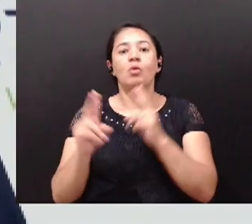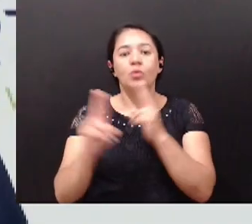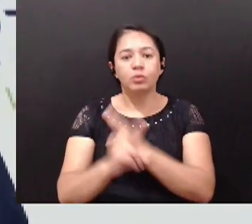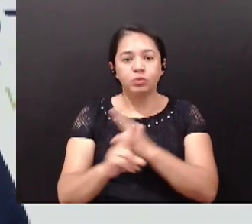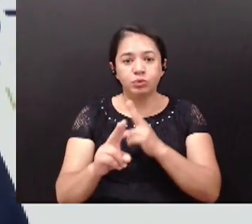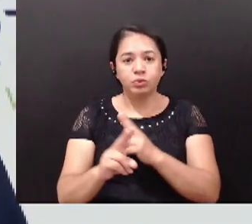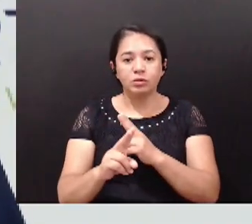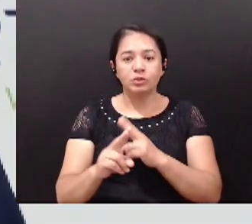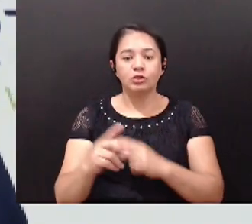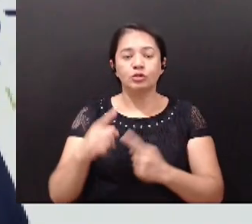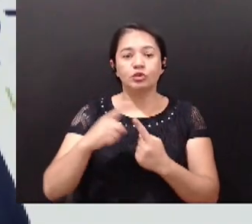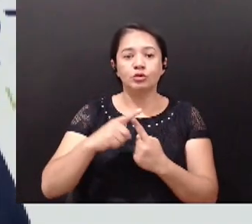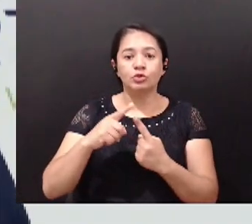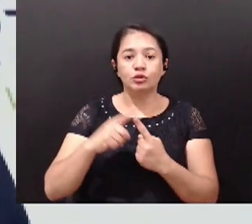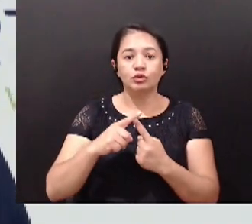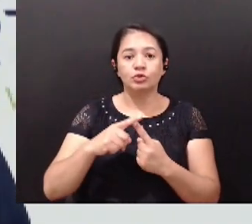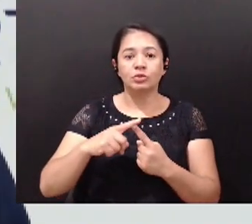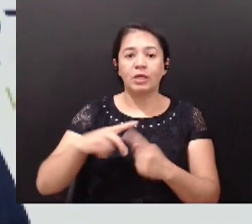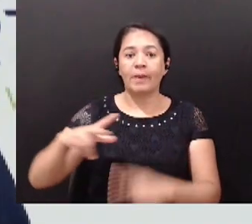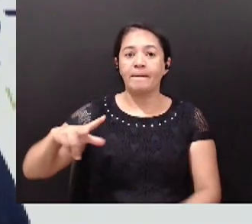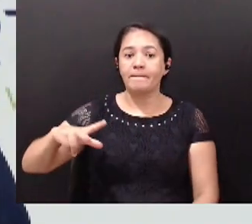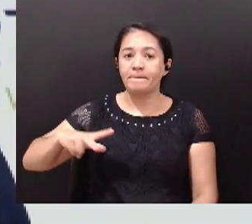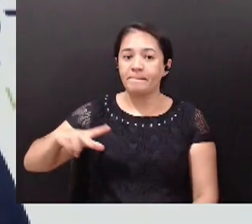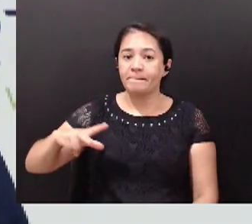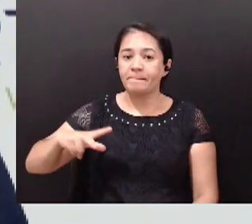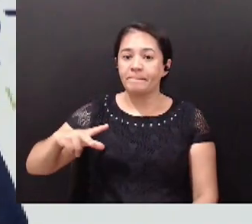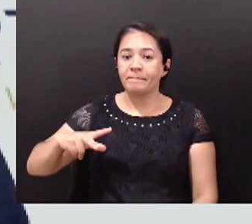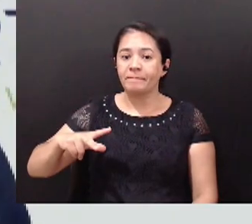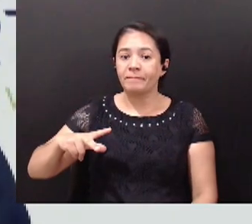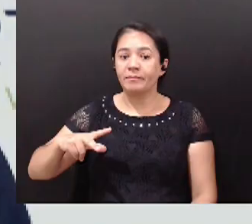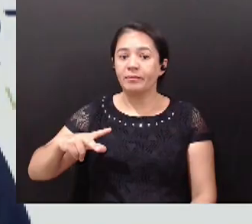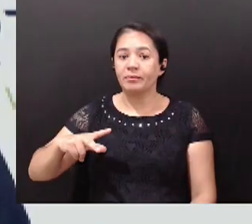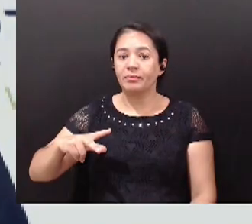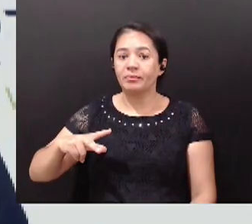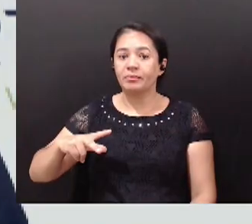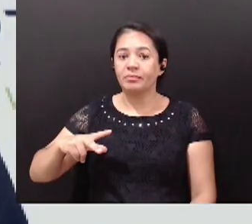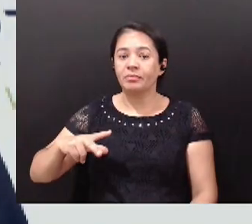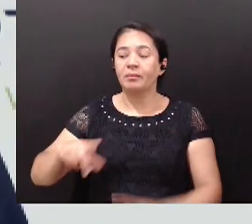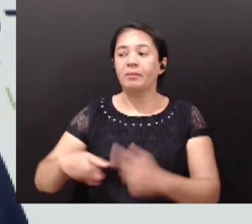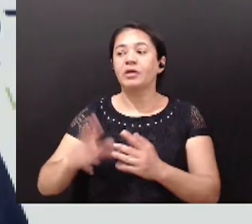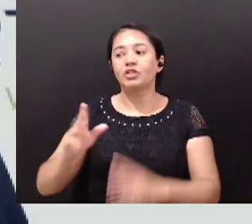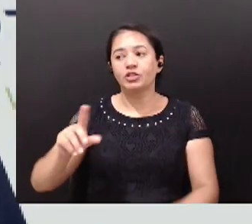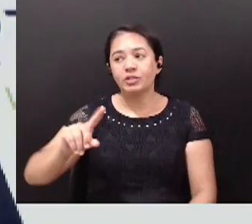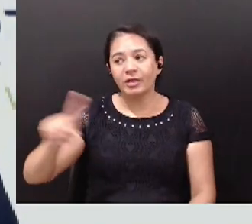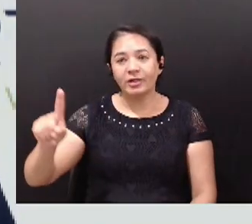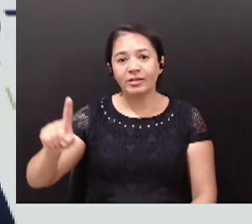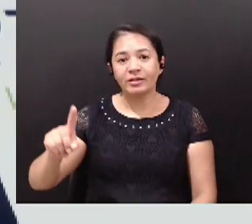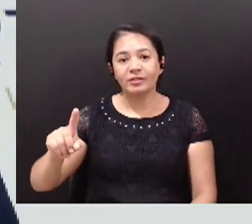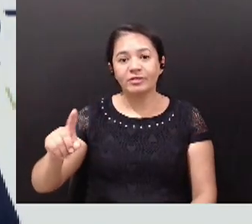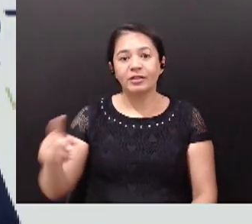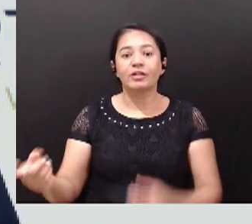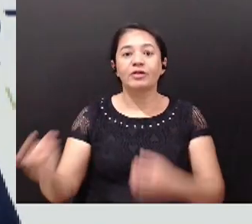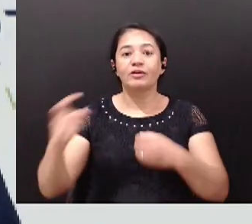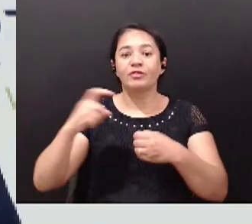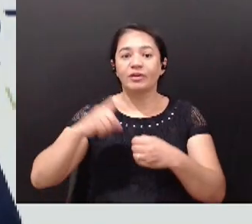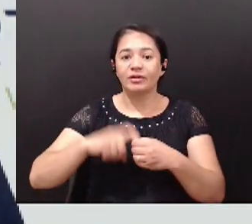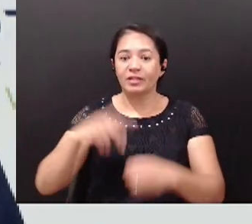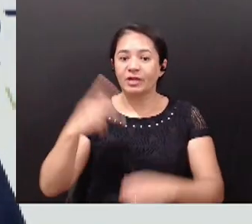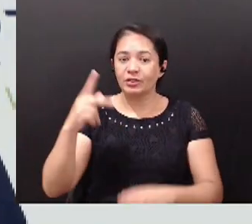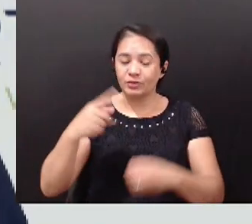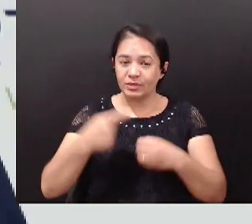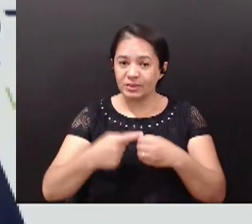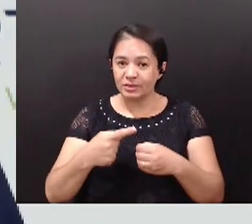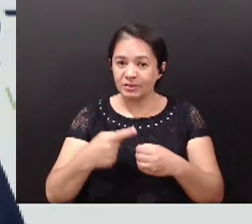modalidade particular, tendo a negativa do plano, quando você retornar à sua cidade de origem,